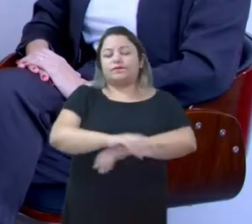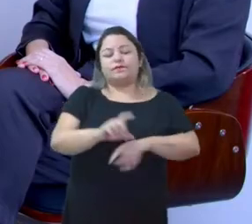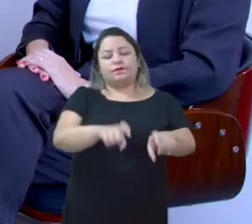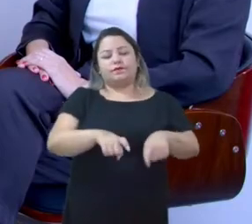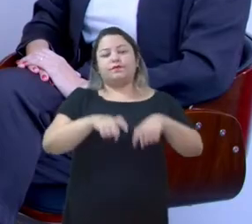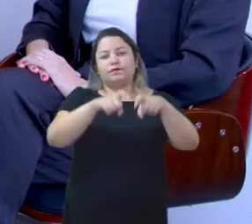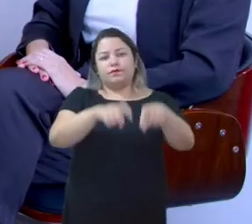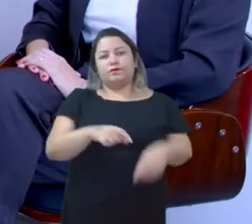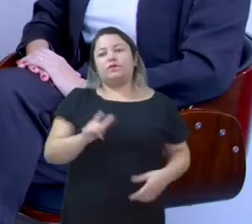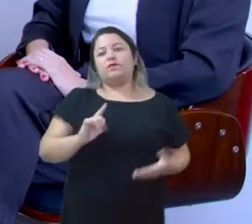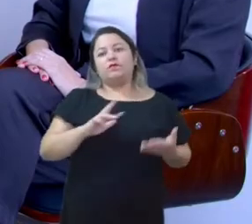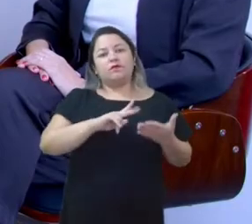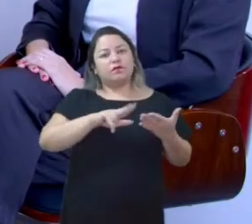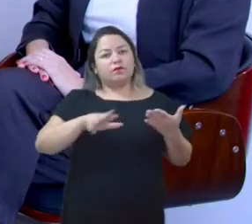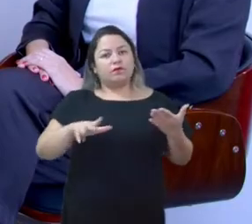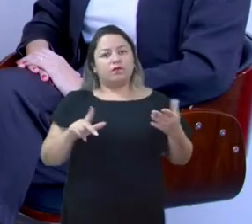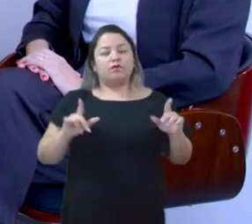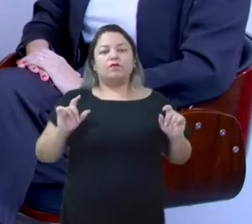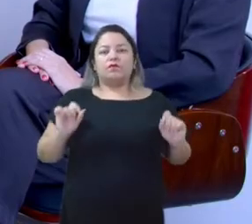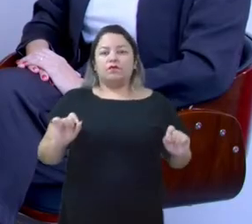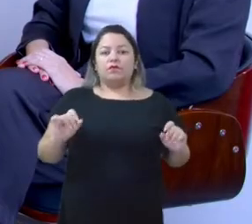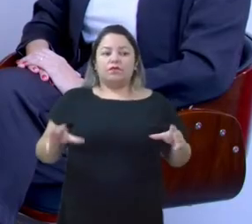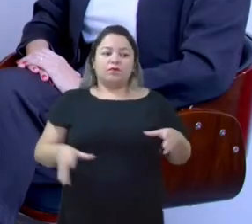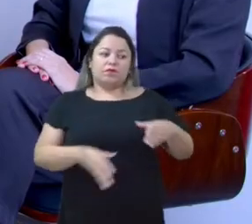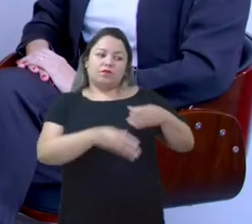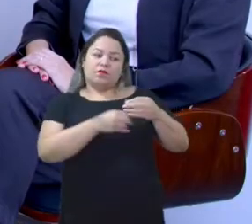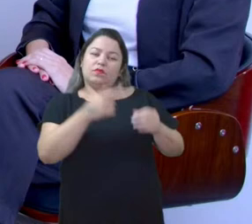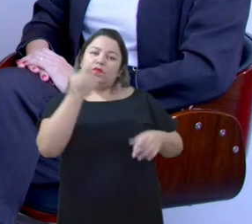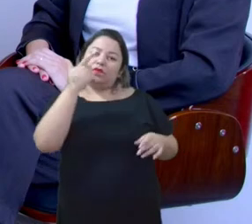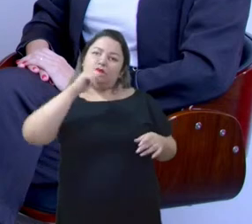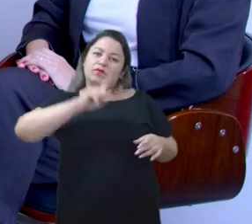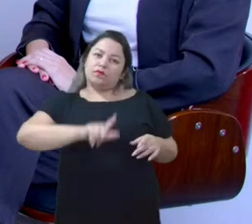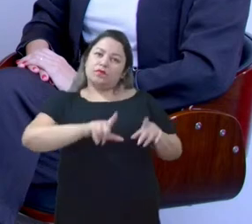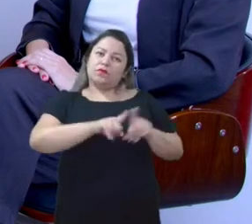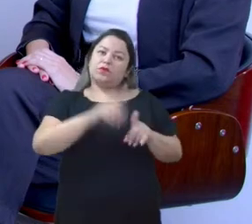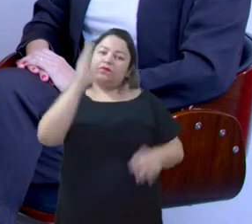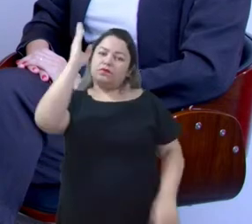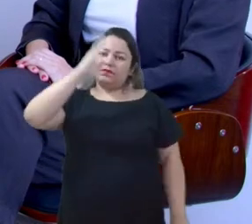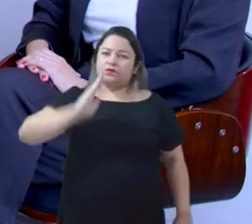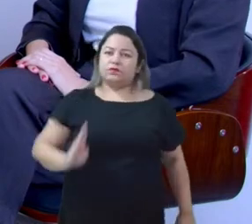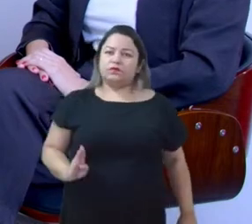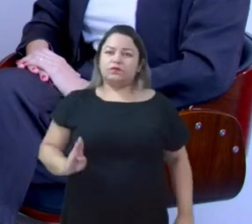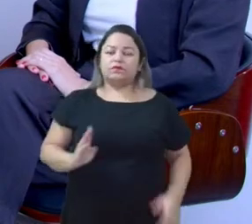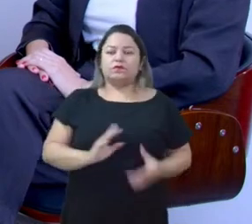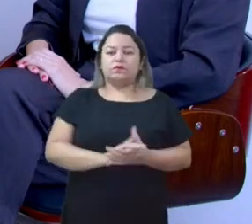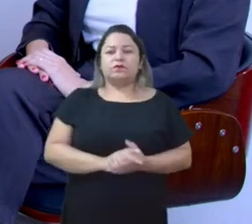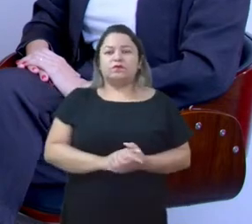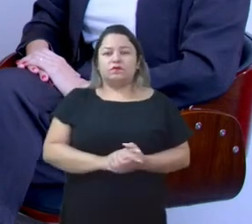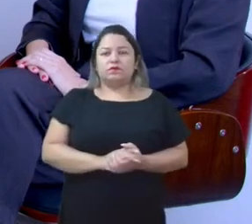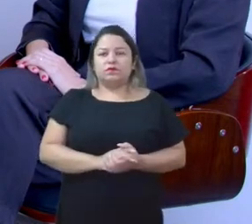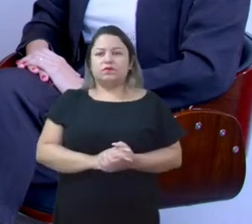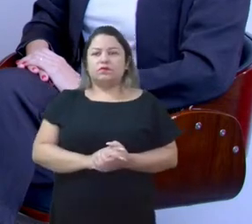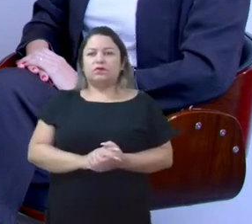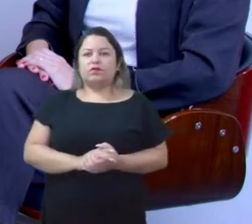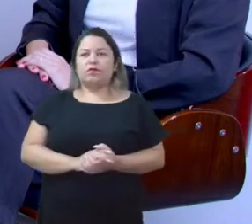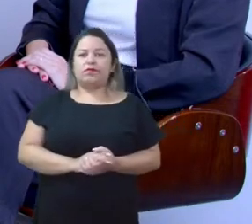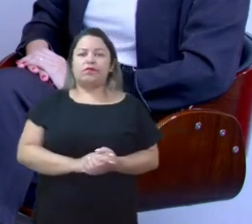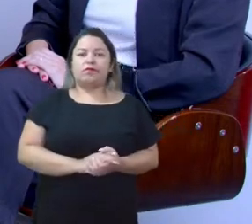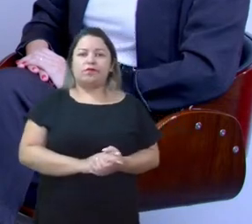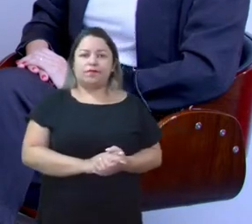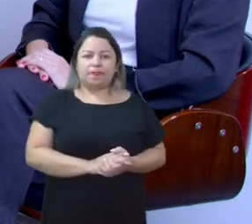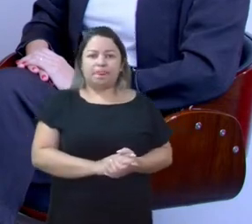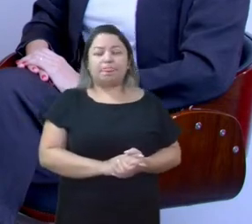de variáveis que contribuíram para o ganho de produtividade no Brasil extraordinário. E a